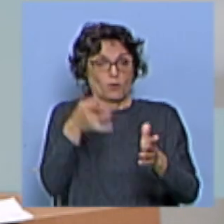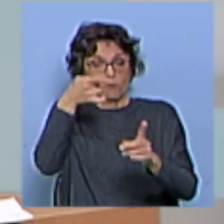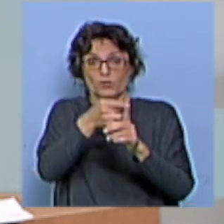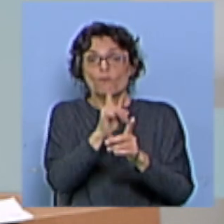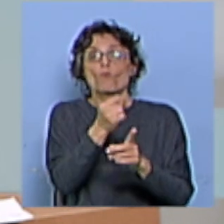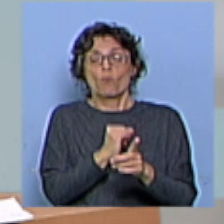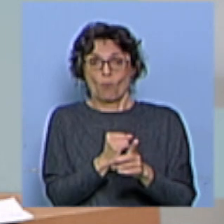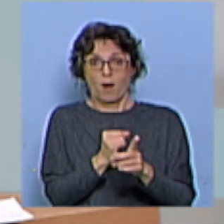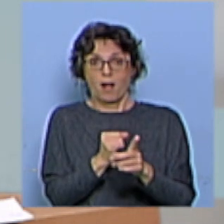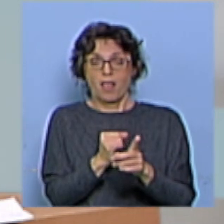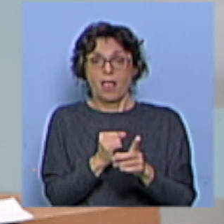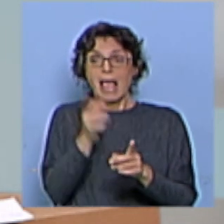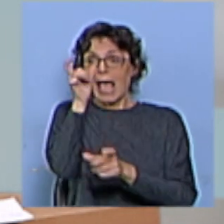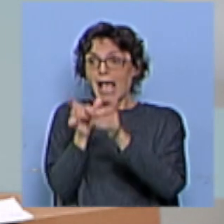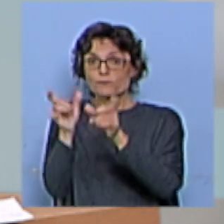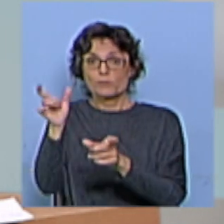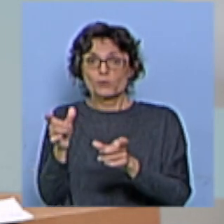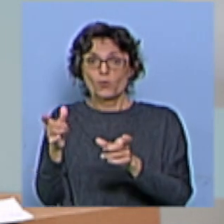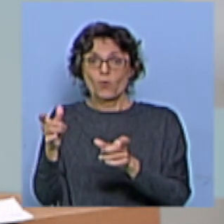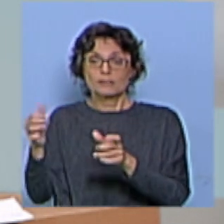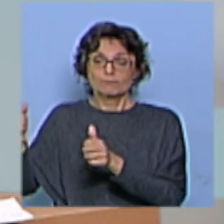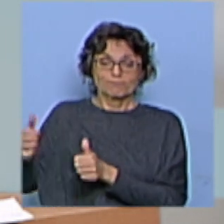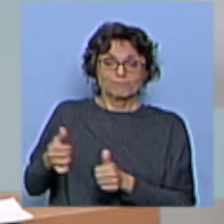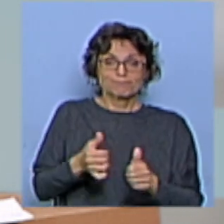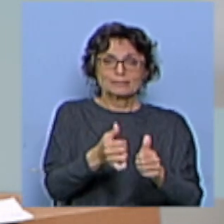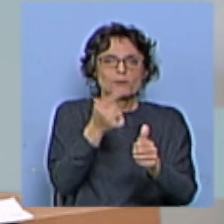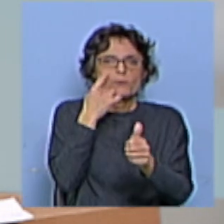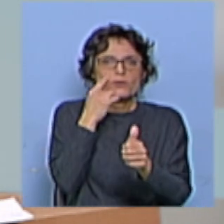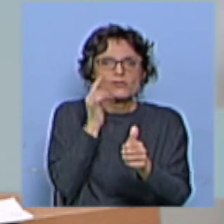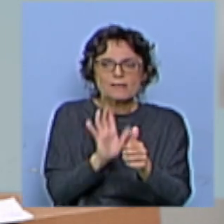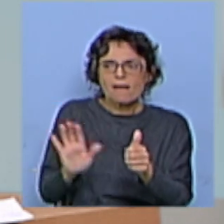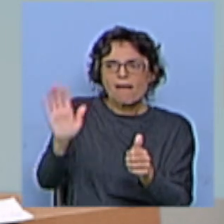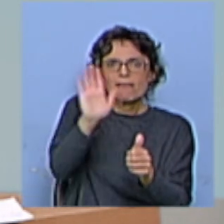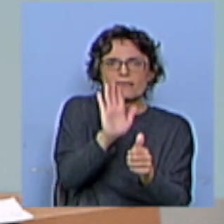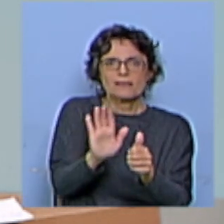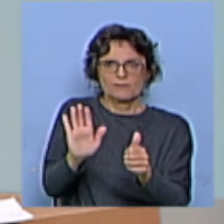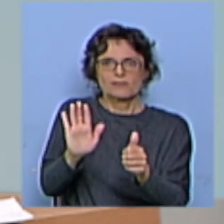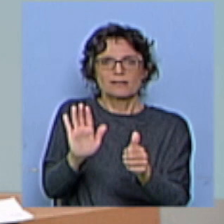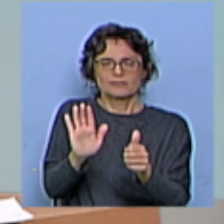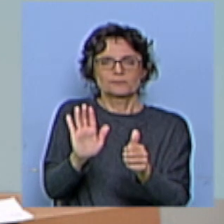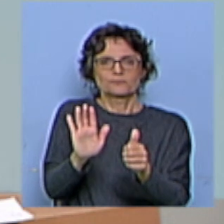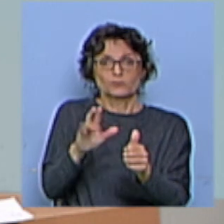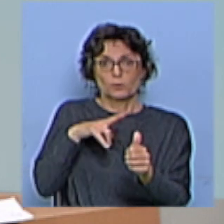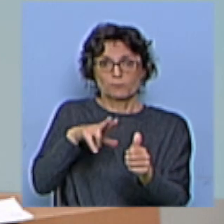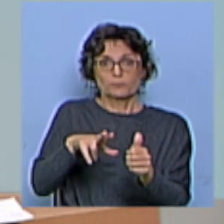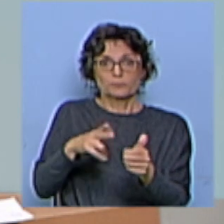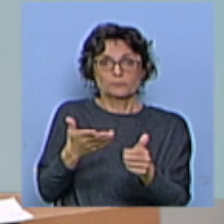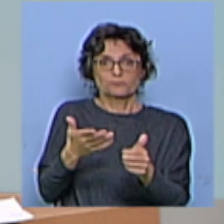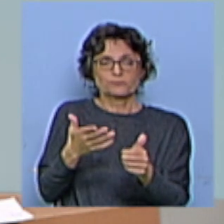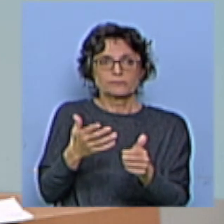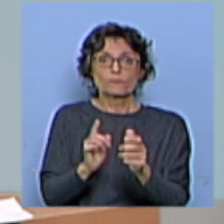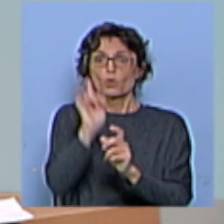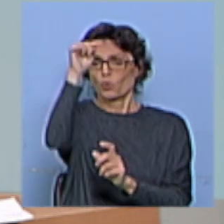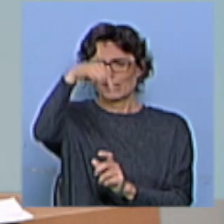interessados, a conhecer o território, portanto abrangendo todo o território nacional, de norte a sul, tendo como fio condutor